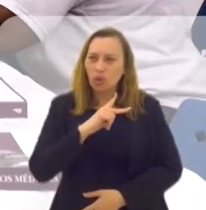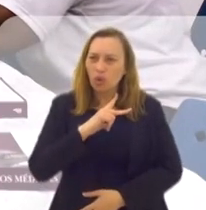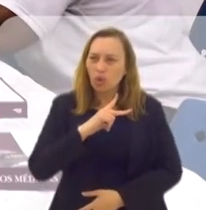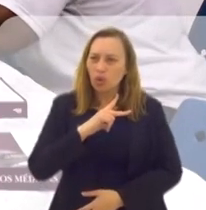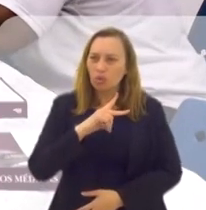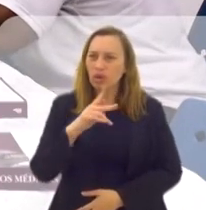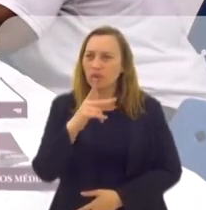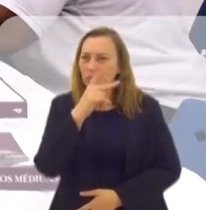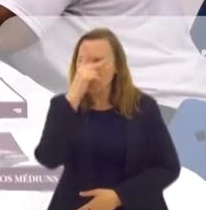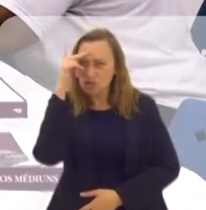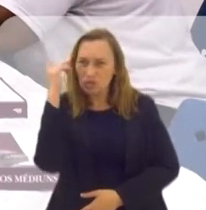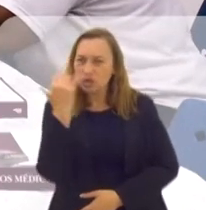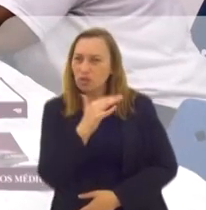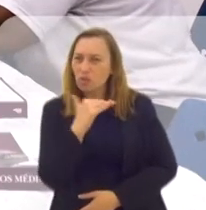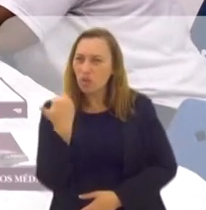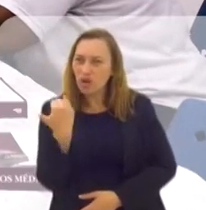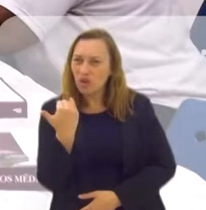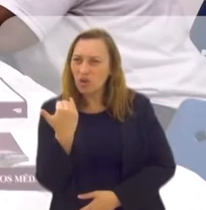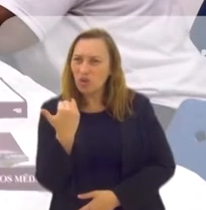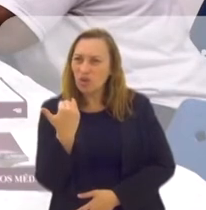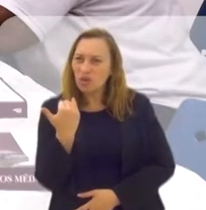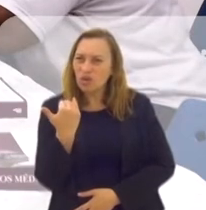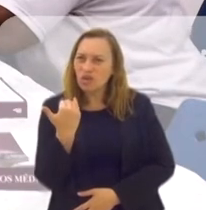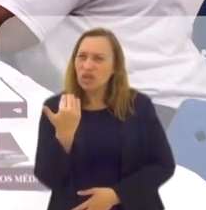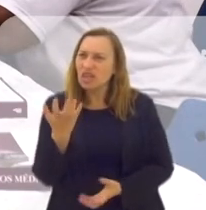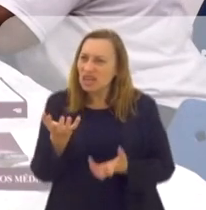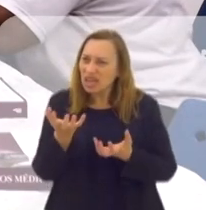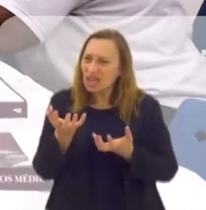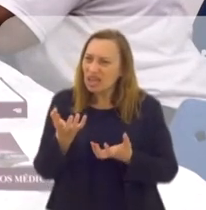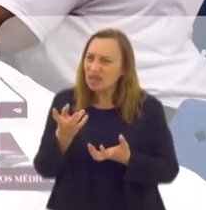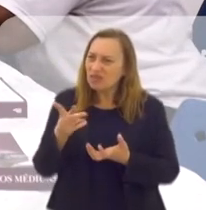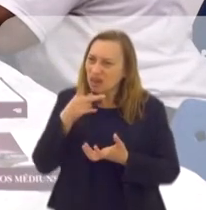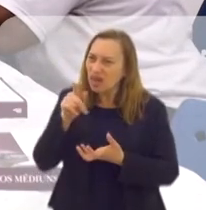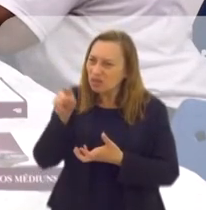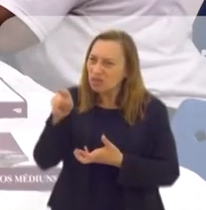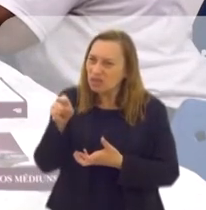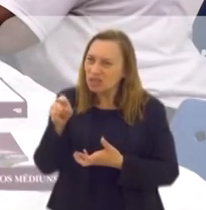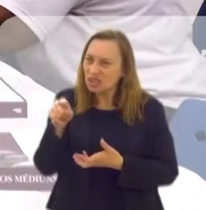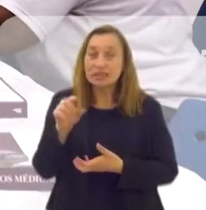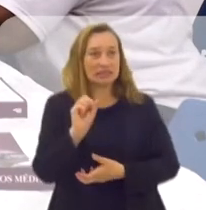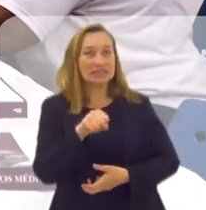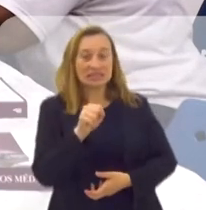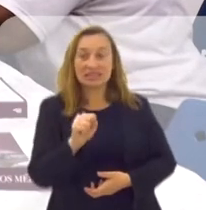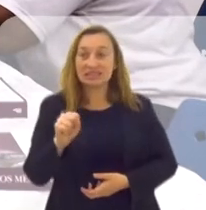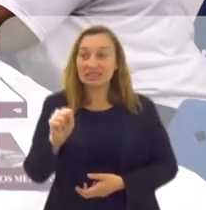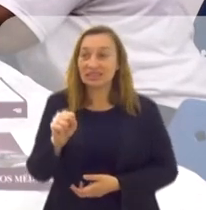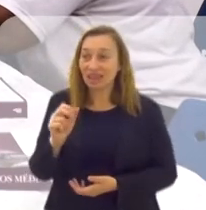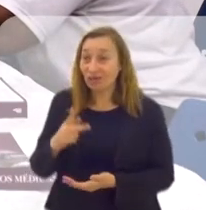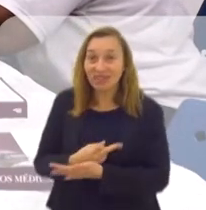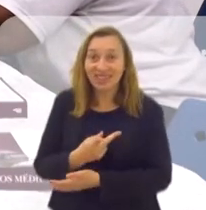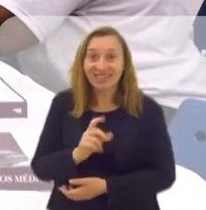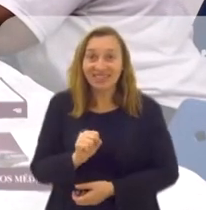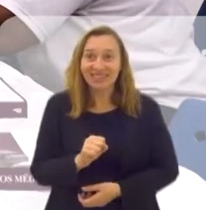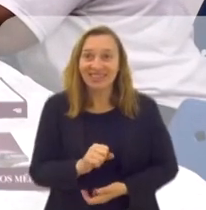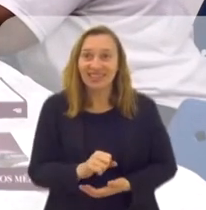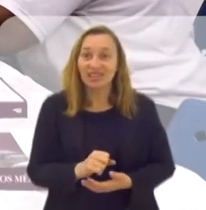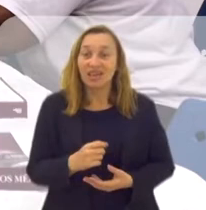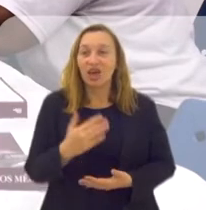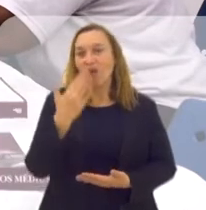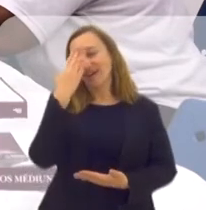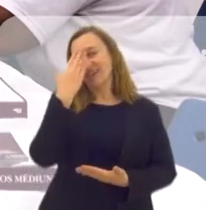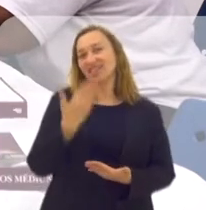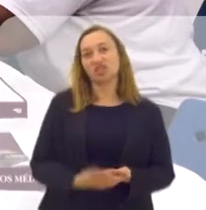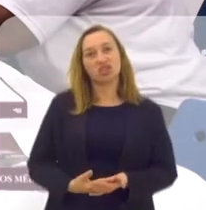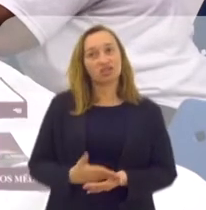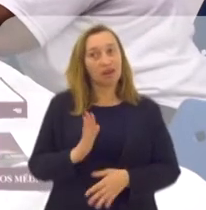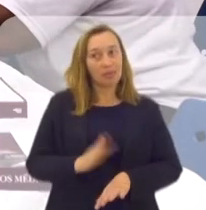próprio espírito que quer passar a mensagem. Dele mesmo falar com você? Não. Acontece isso?